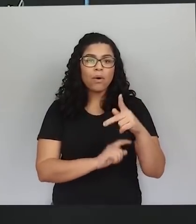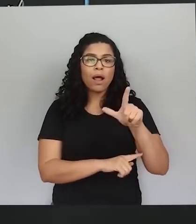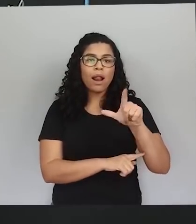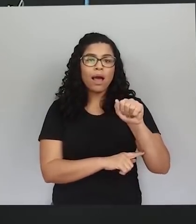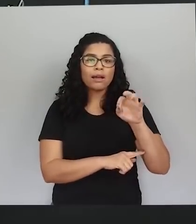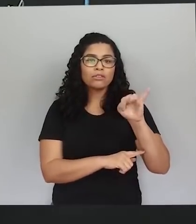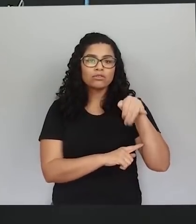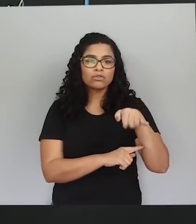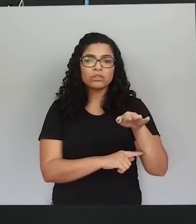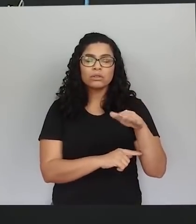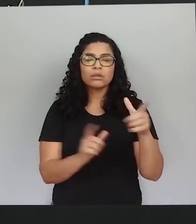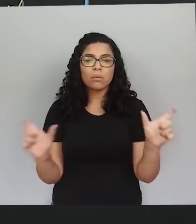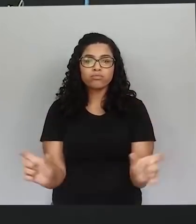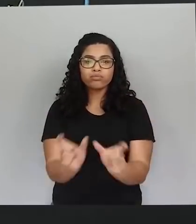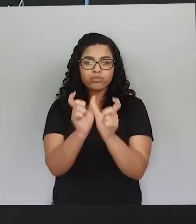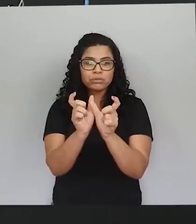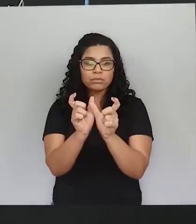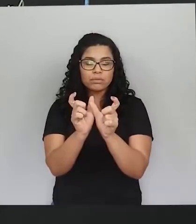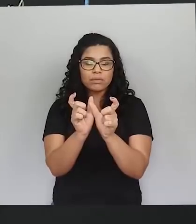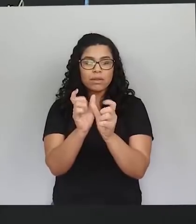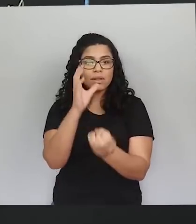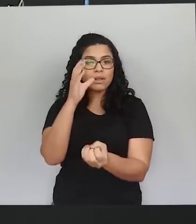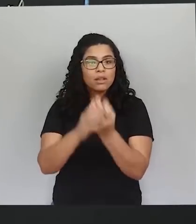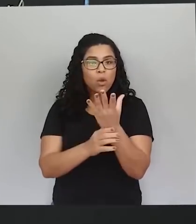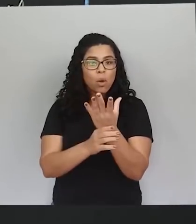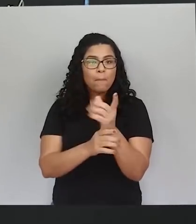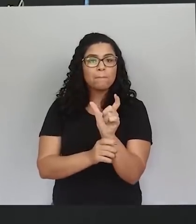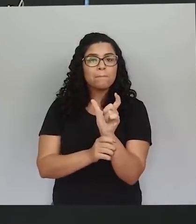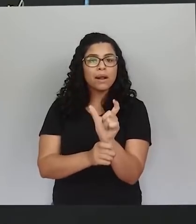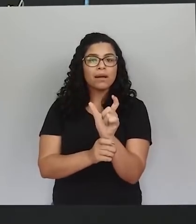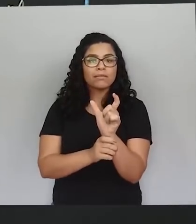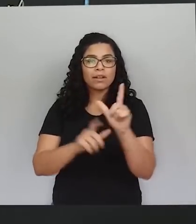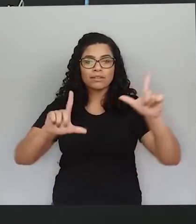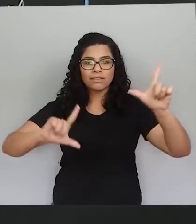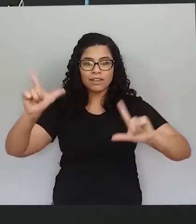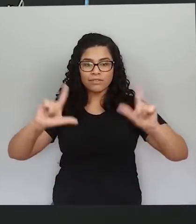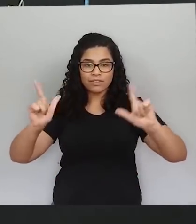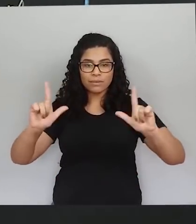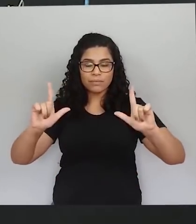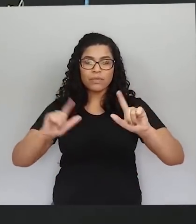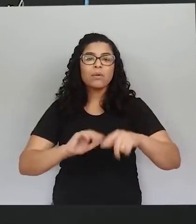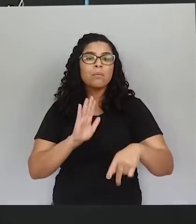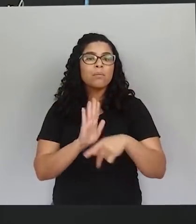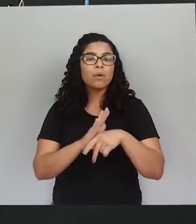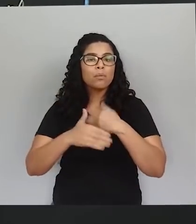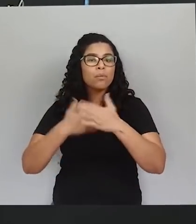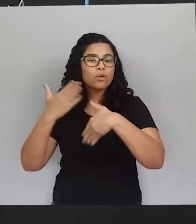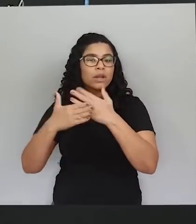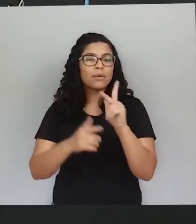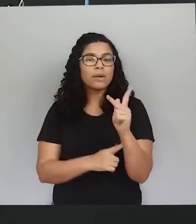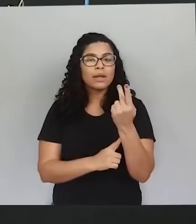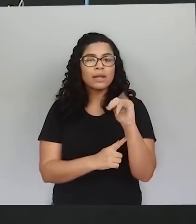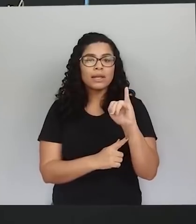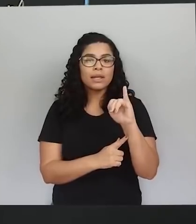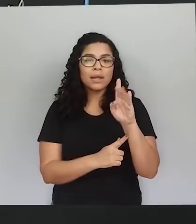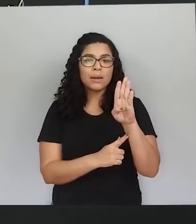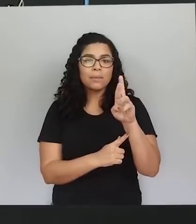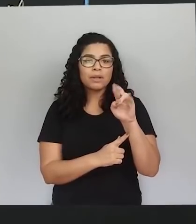tinha nada do que... Ela trouxe impressão em braille, que não tinha. Ela trabalhava em prol da